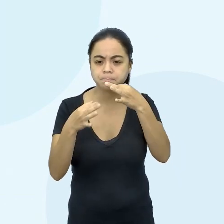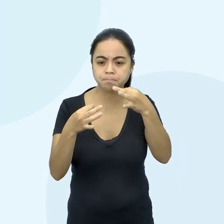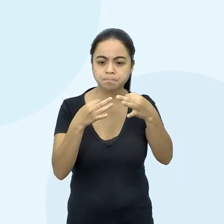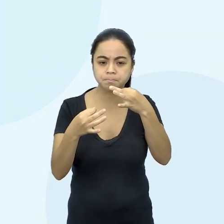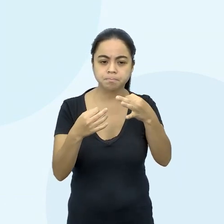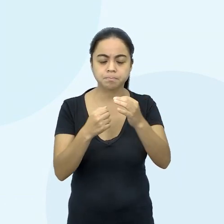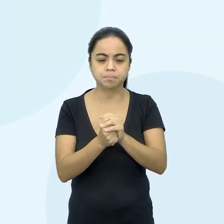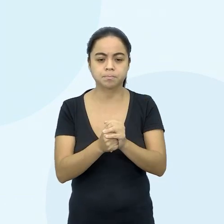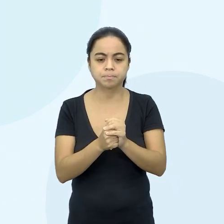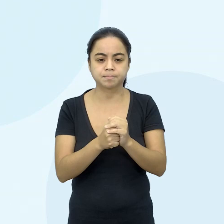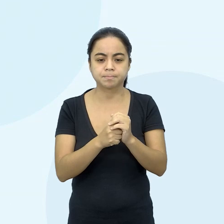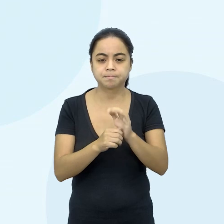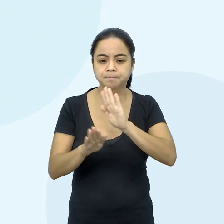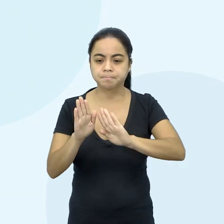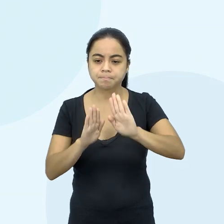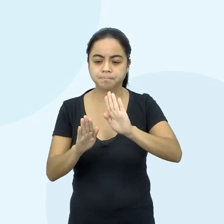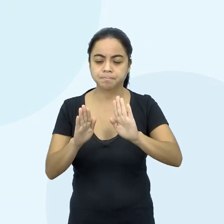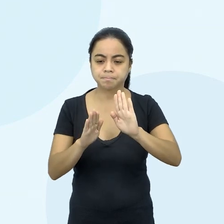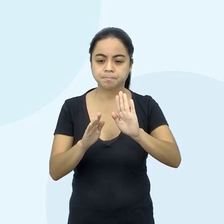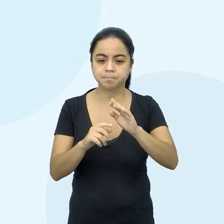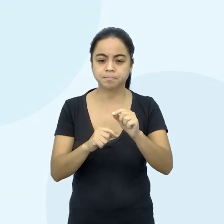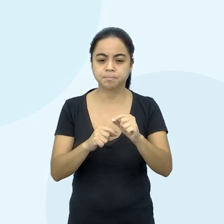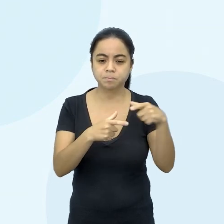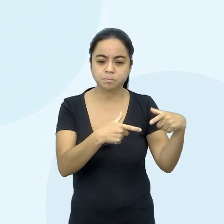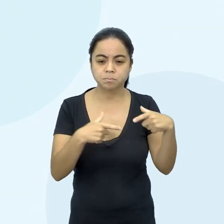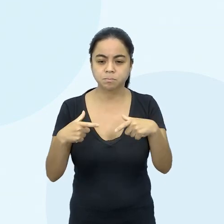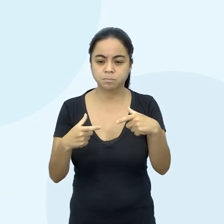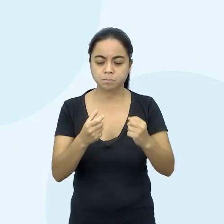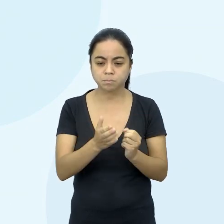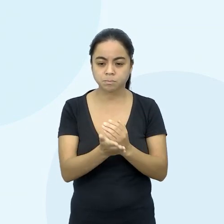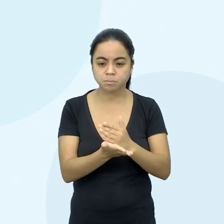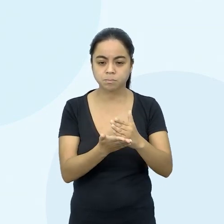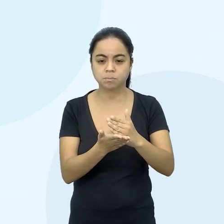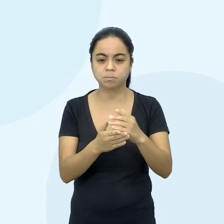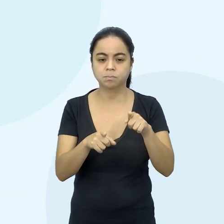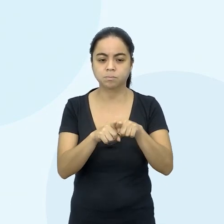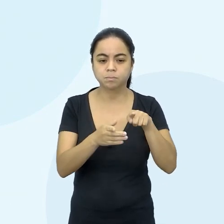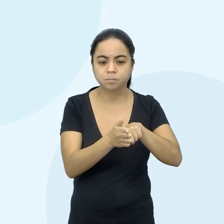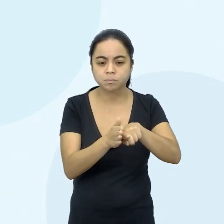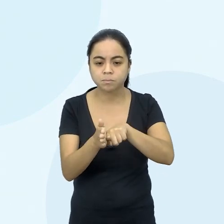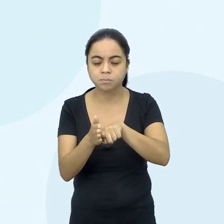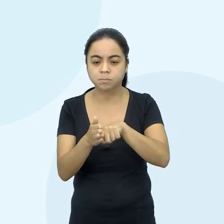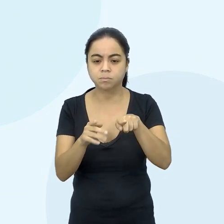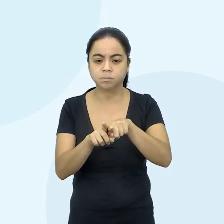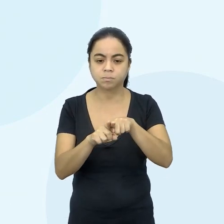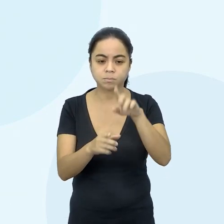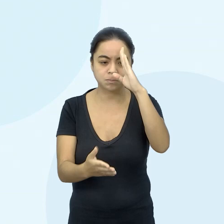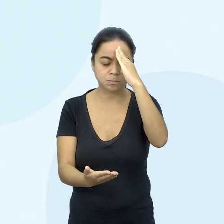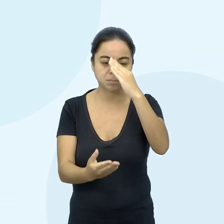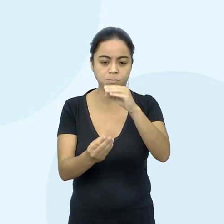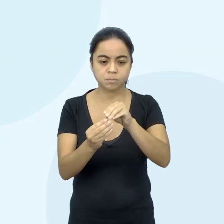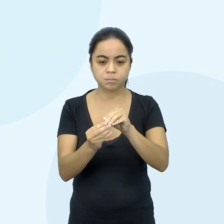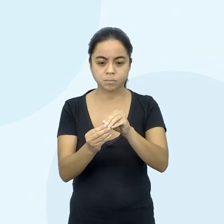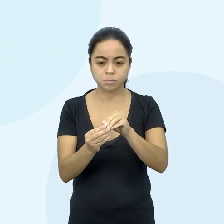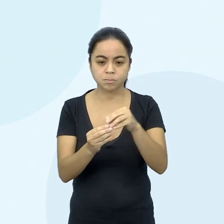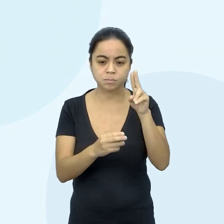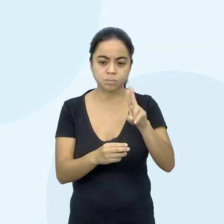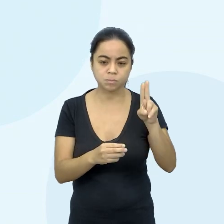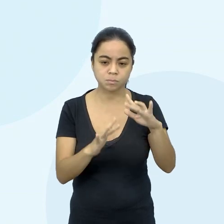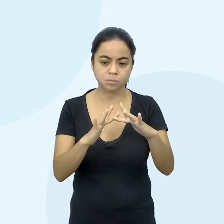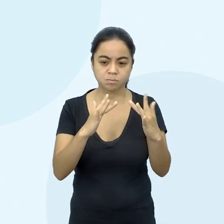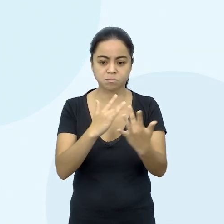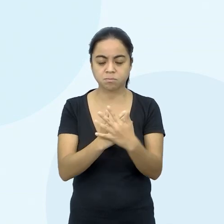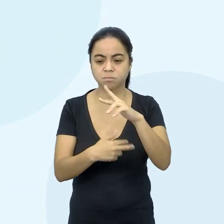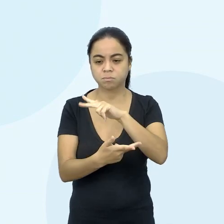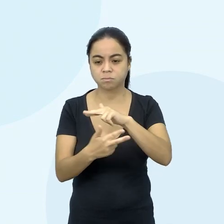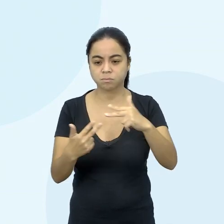com cuidado de citar as fontes dos recursos utilizados na pesquisa e buscando apresentar conclusões com uso diferentes de